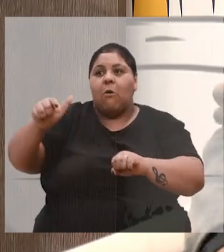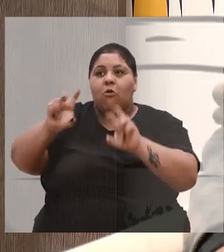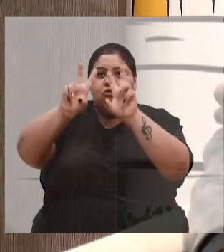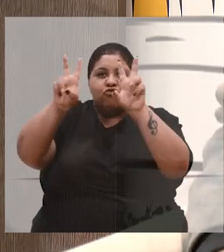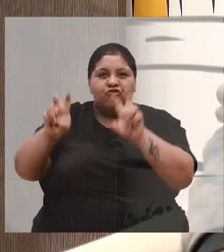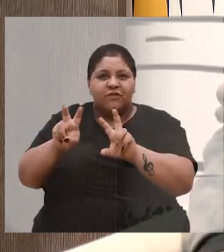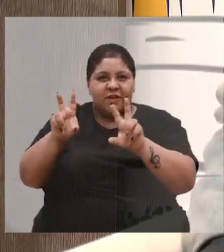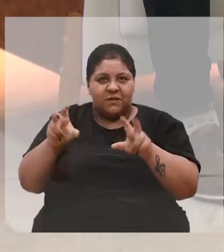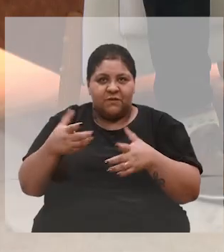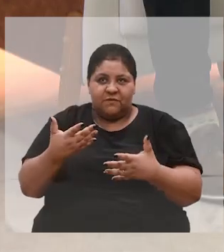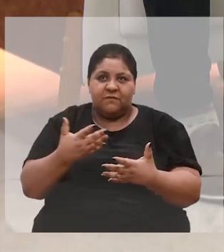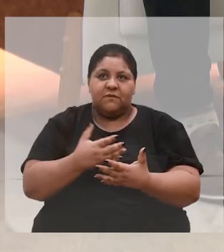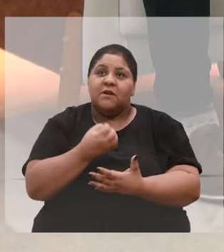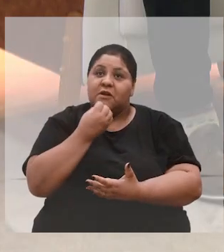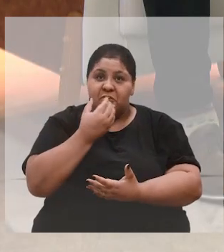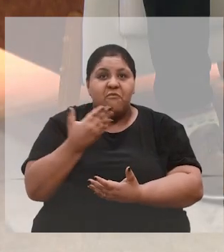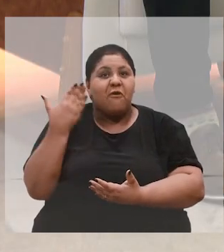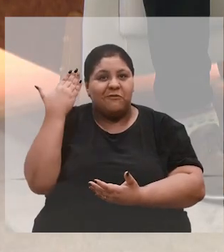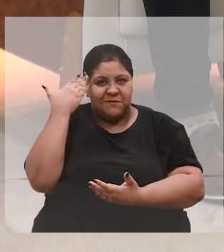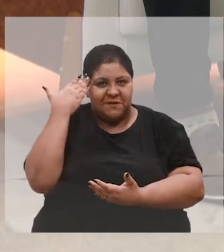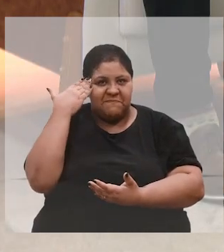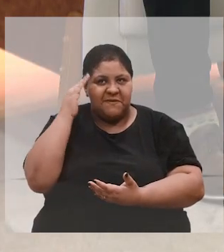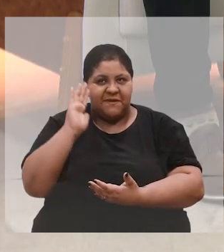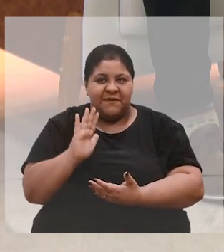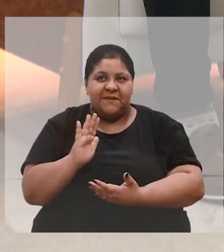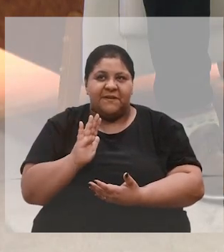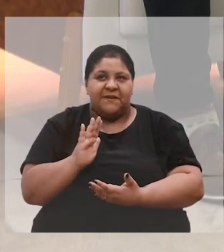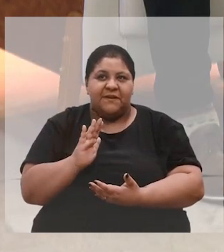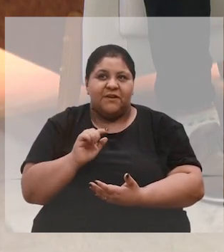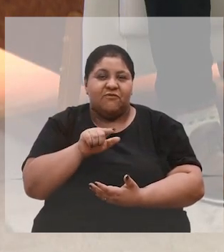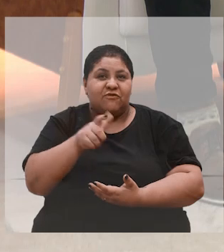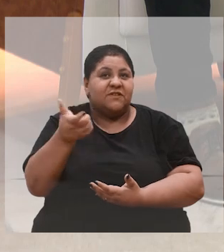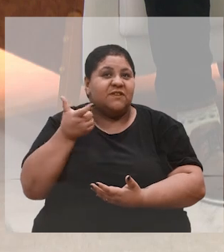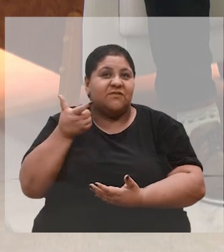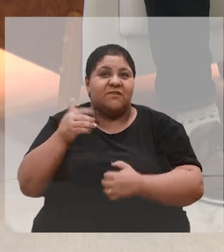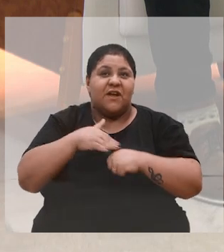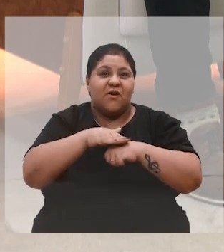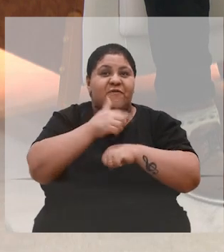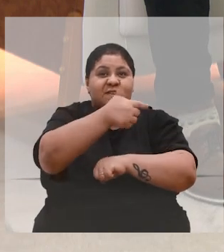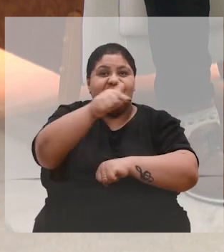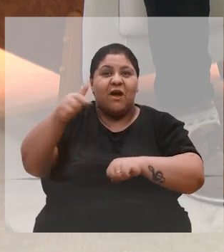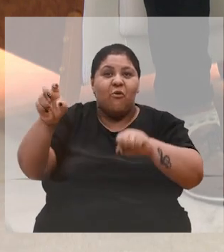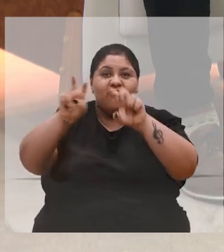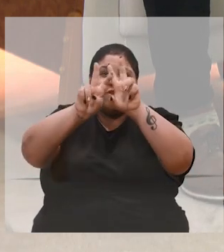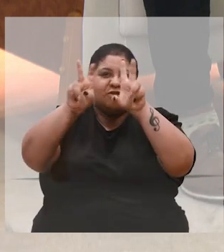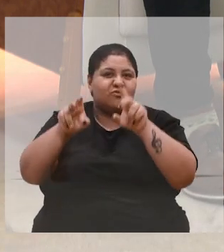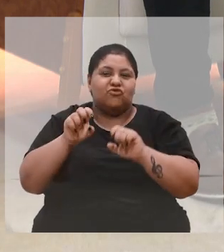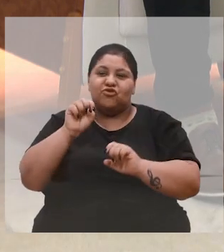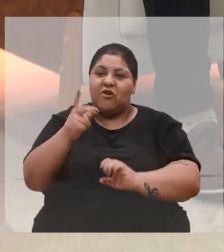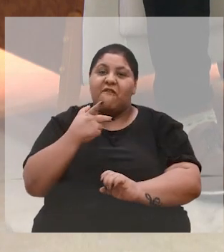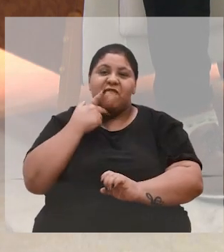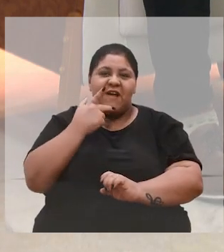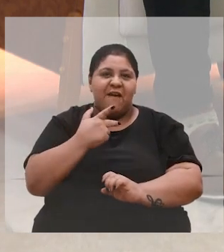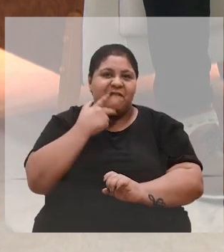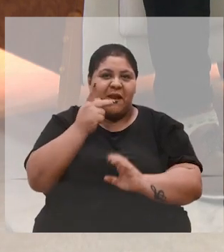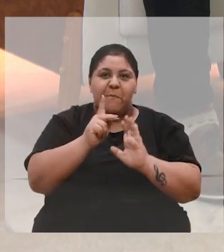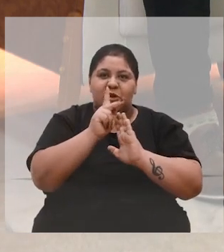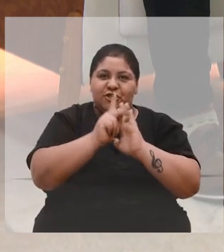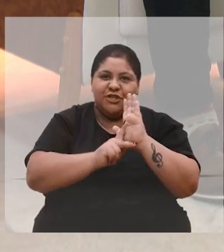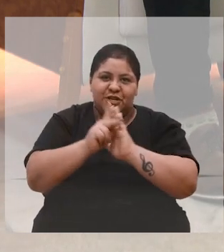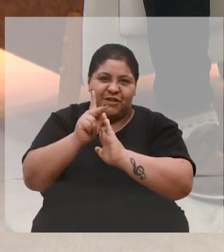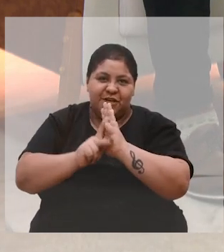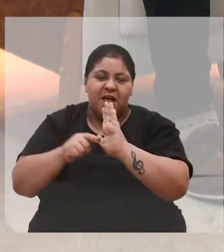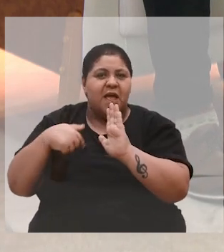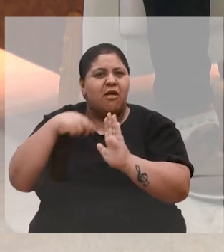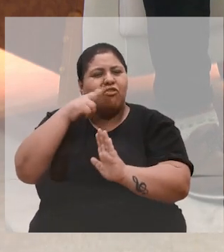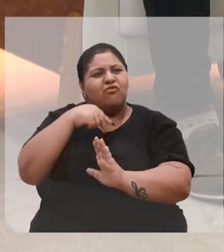assuntos. Ah, é bom saber sobre isso. E aí você não quer muito conversar sobre outro assunto, né? Bem, eu